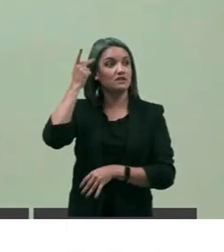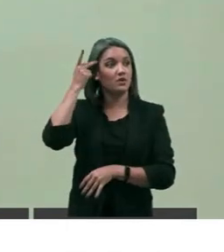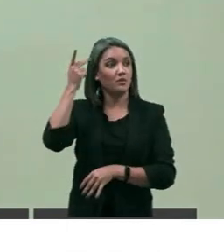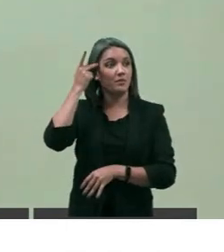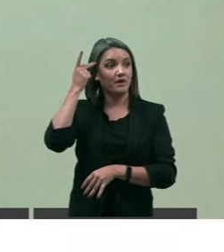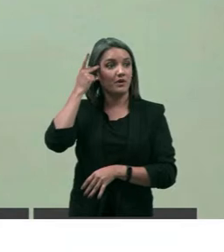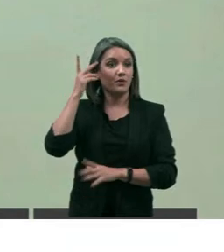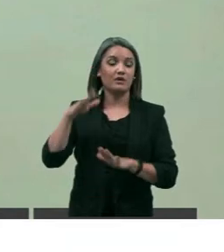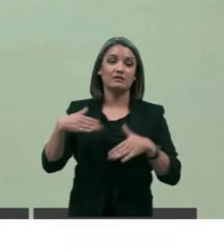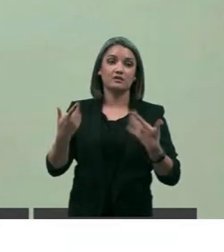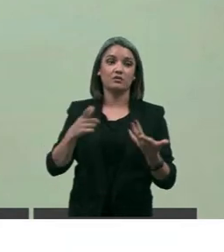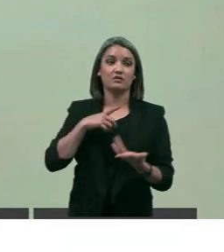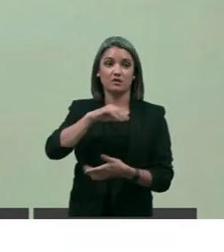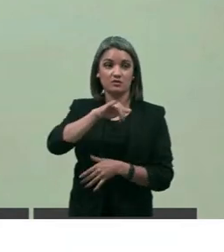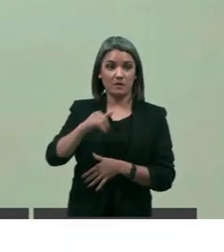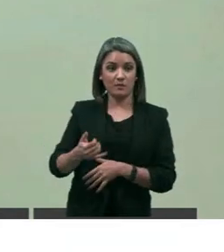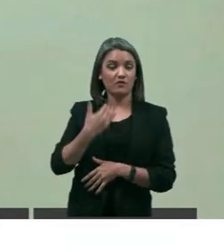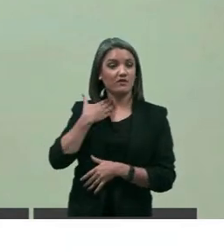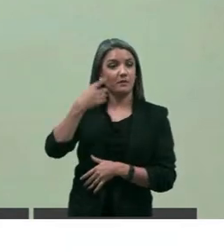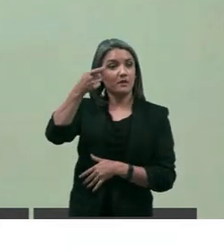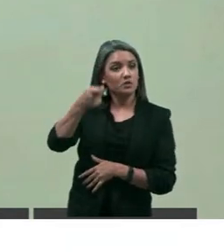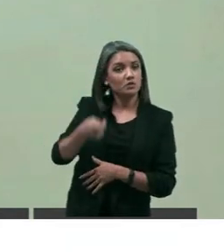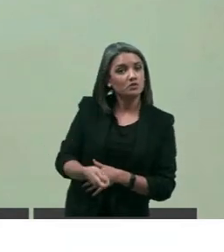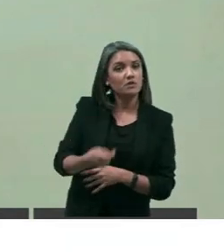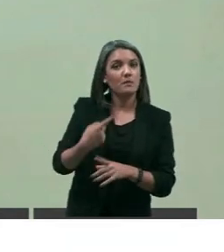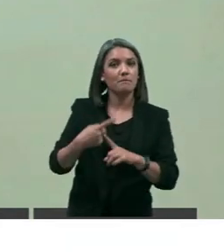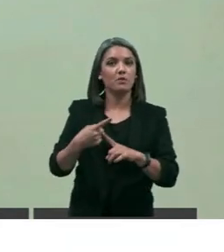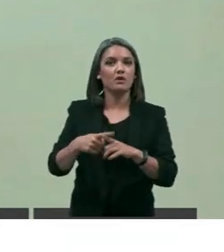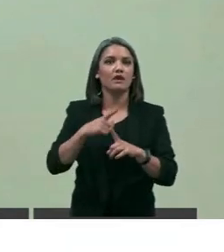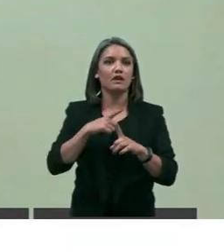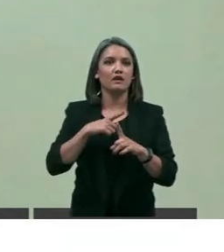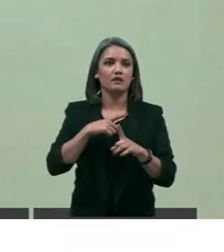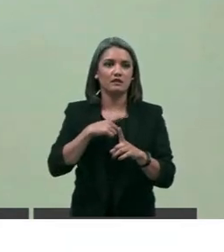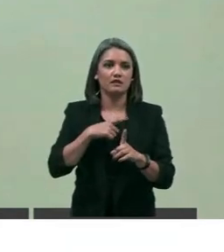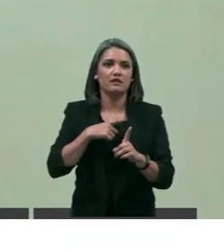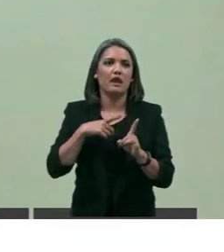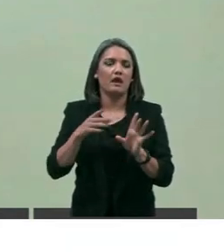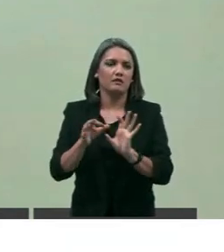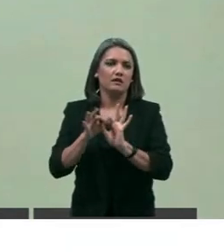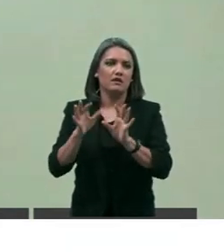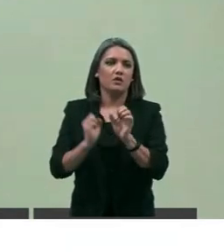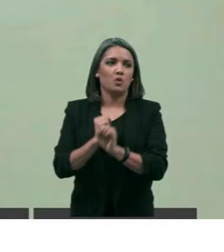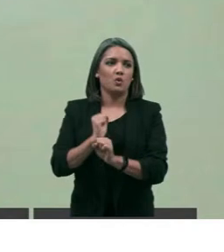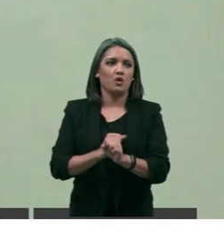reaproveitamento de magistrado posto em disponibilidade no ano de